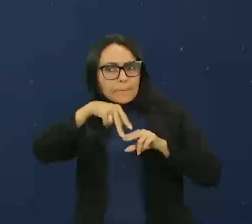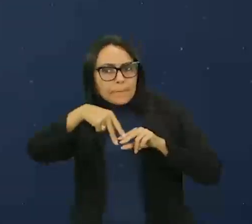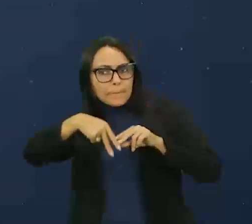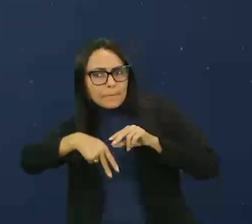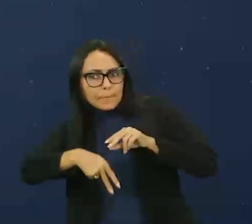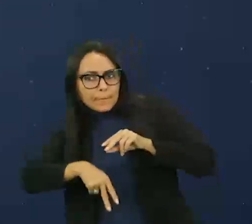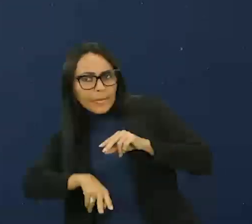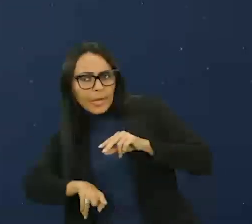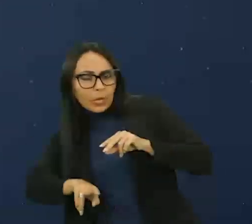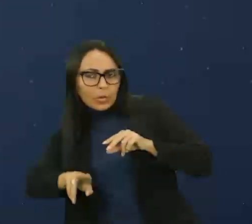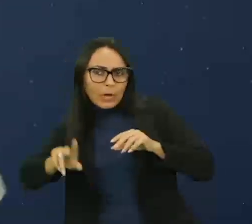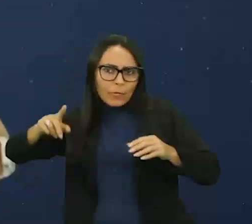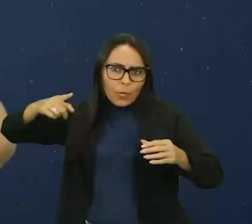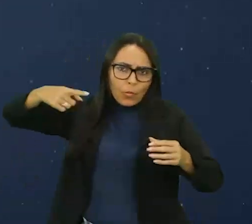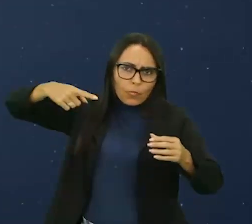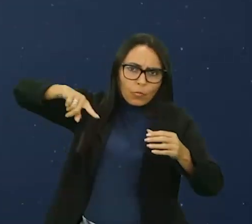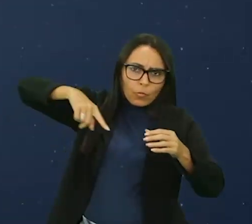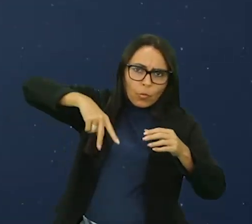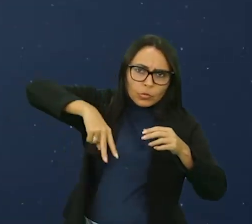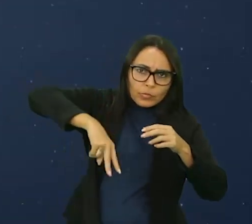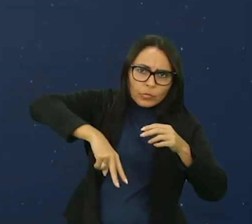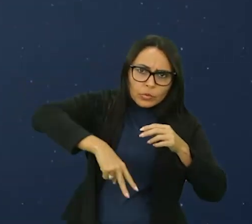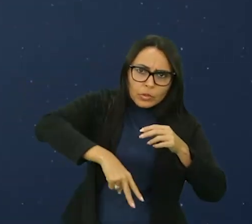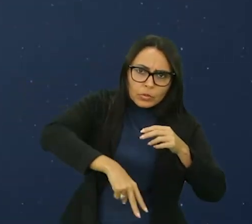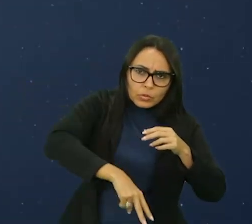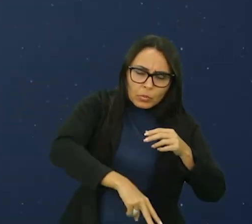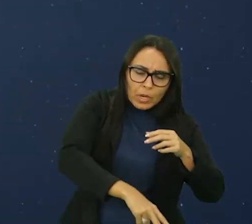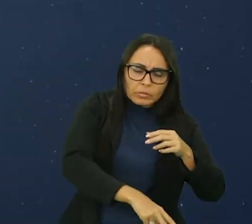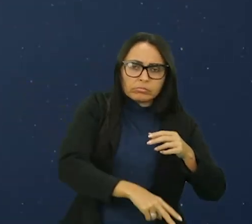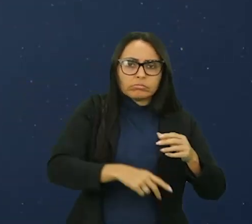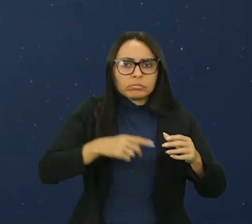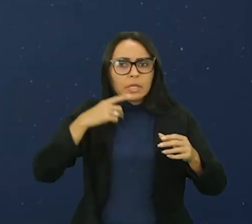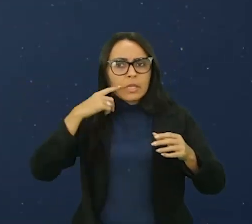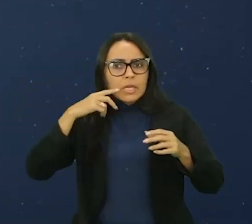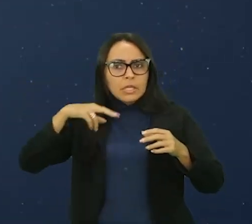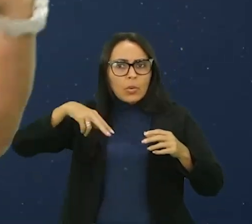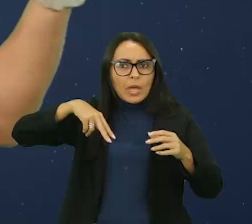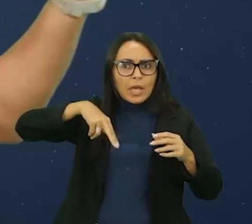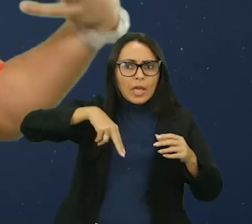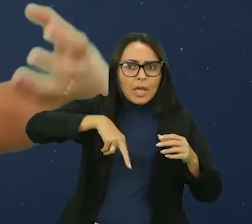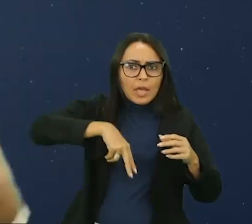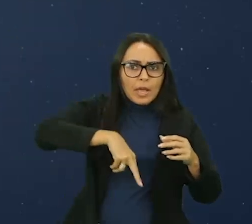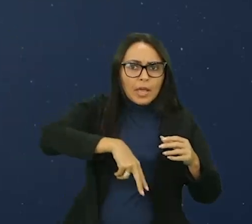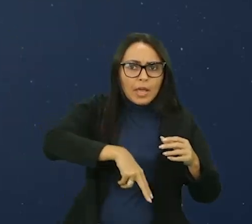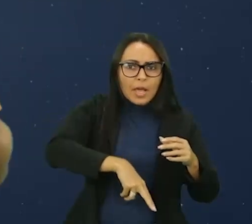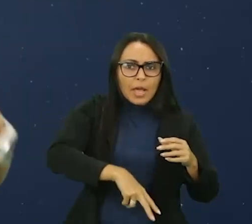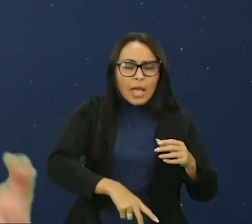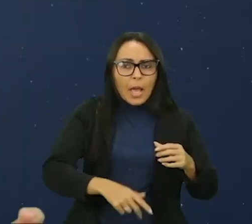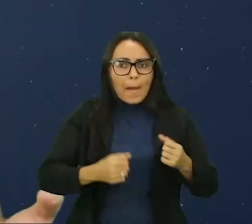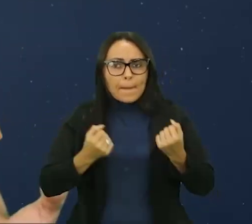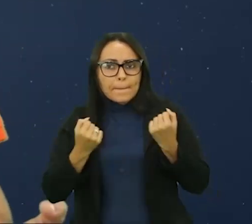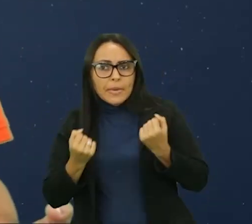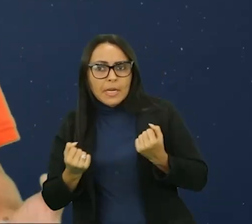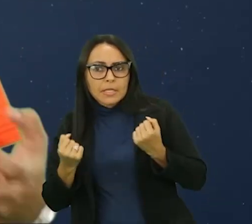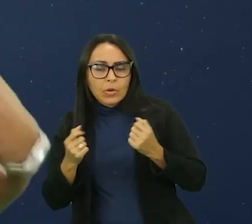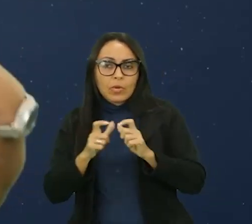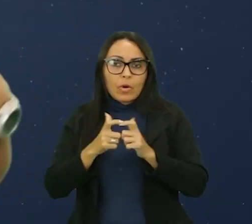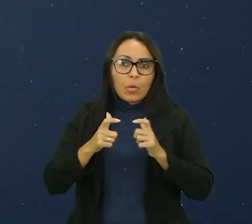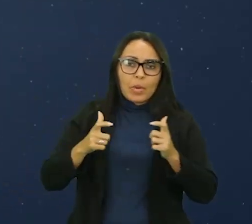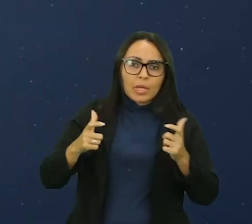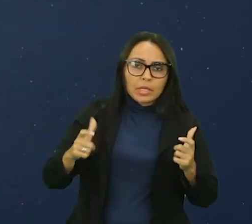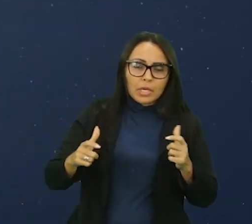fosse afundando na água, um mergulhador. Veja que a pressão ela vai aumentando, porque esse peso, ele